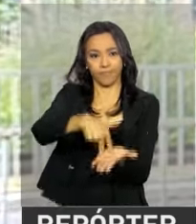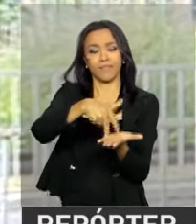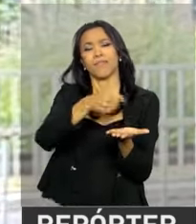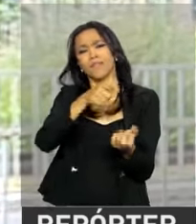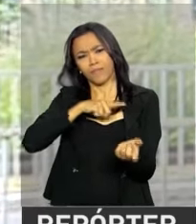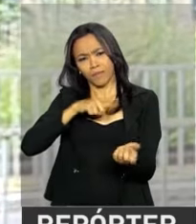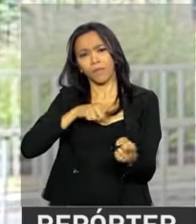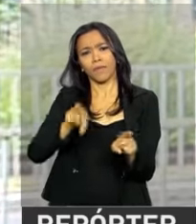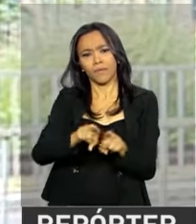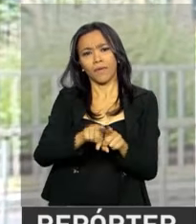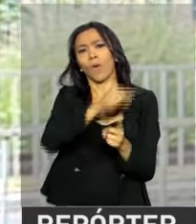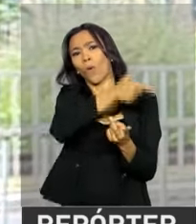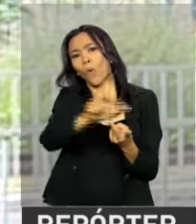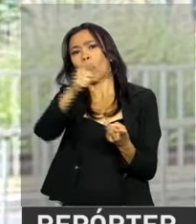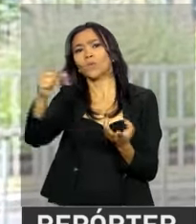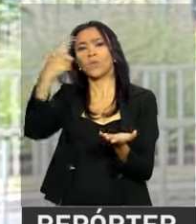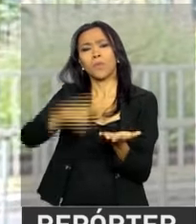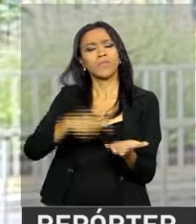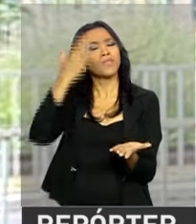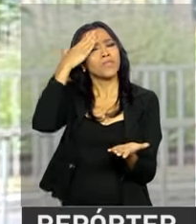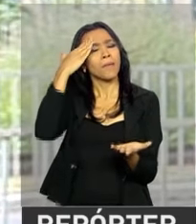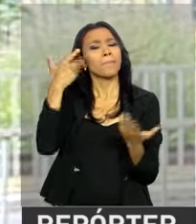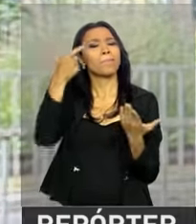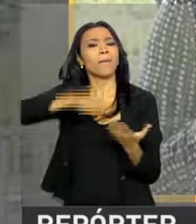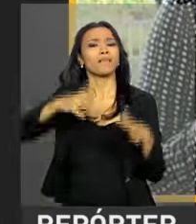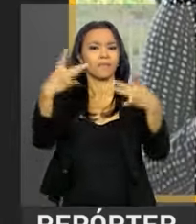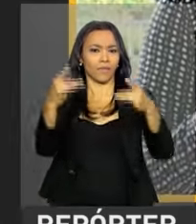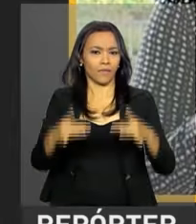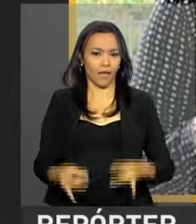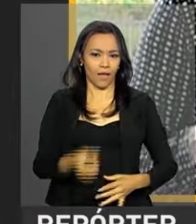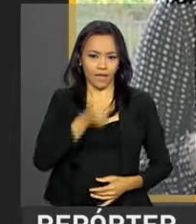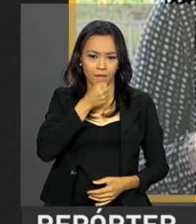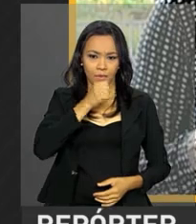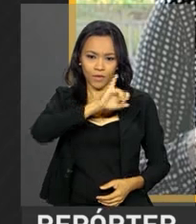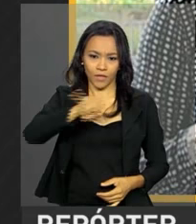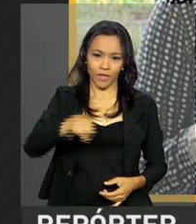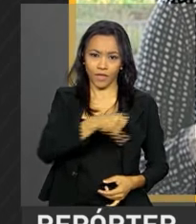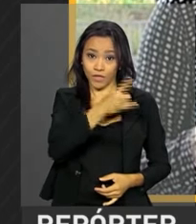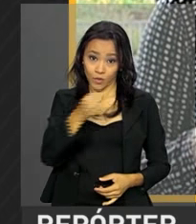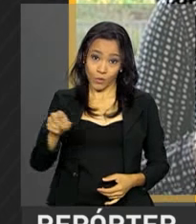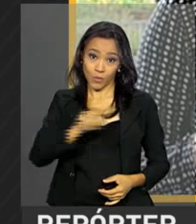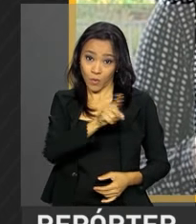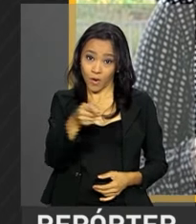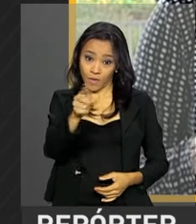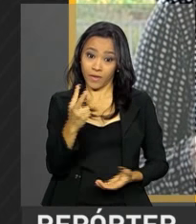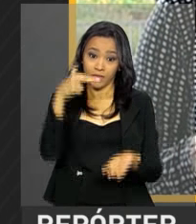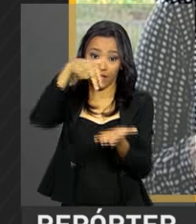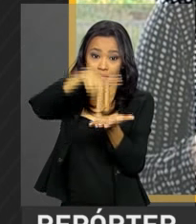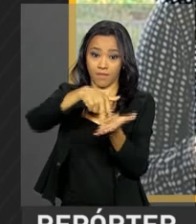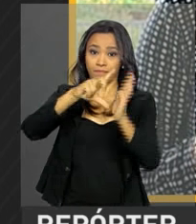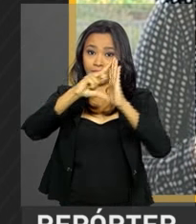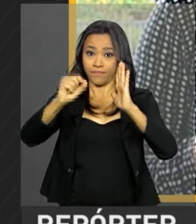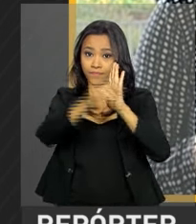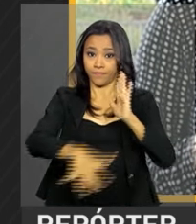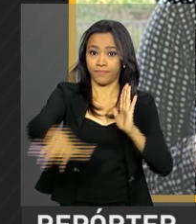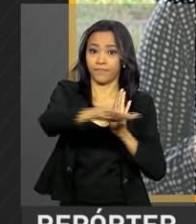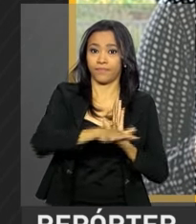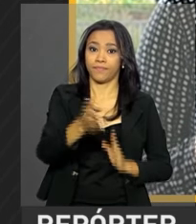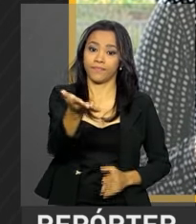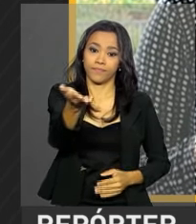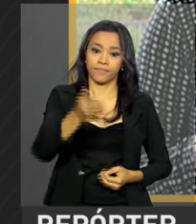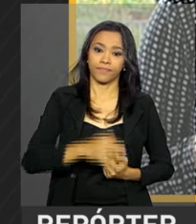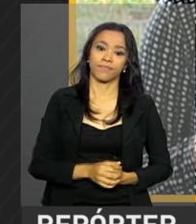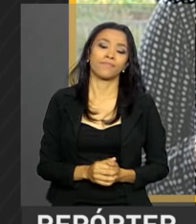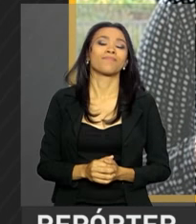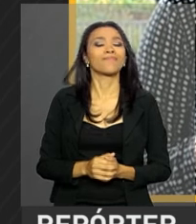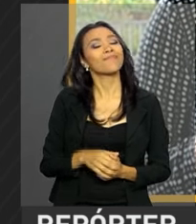outros compromissos. Vamos saber mais detalhes com o repórter João Pedro Neto, que está no Palácio do Planalto.